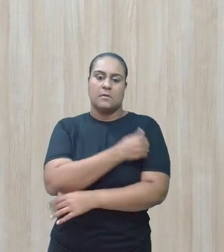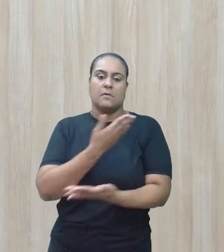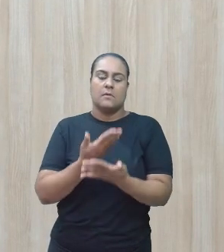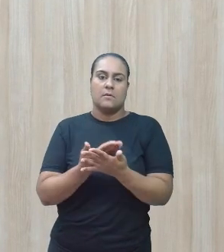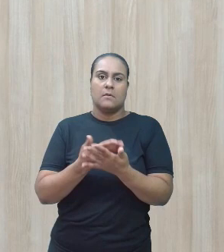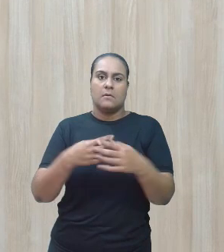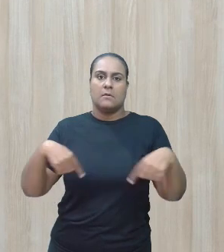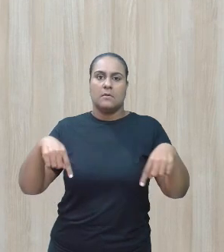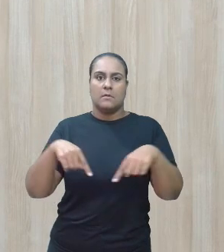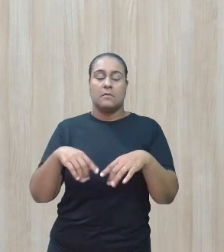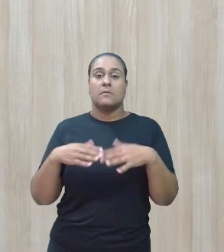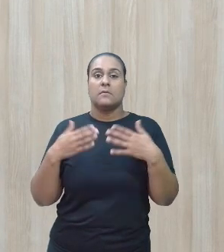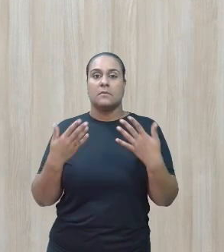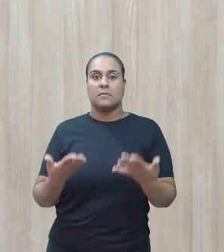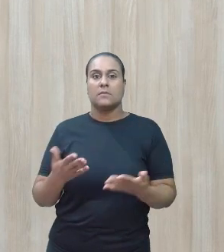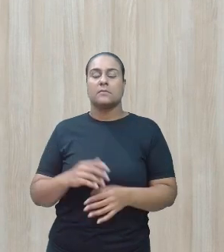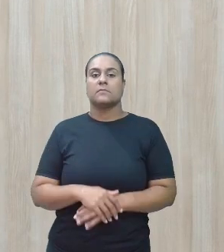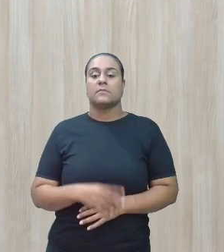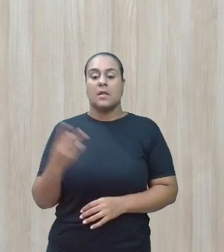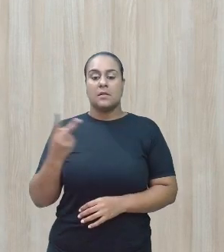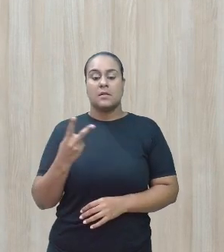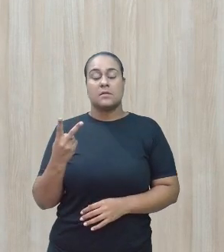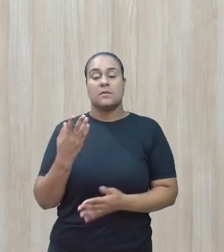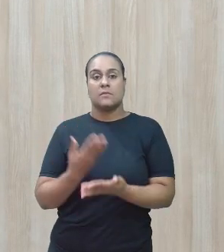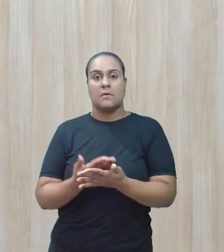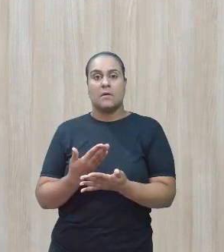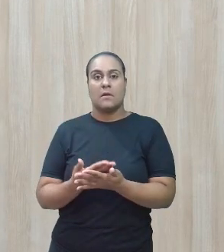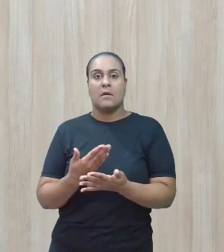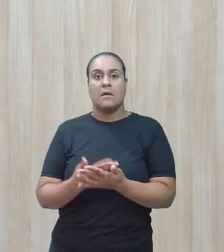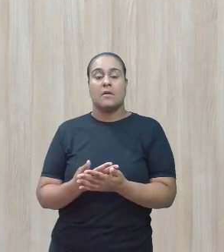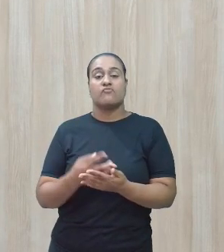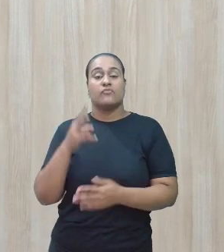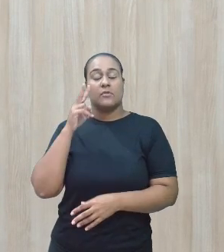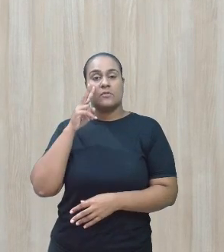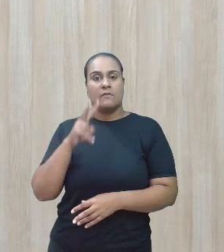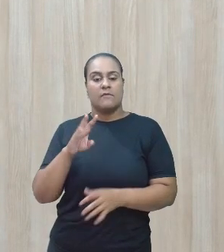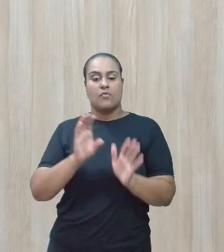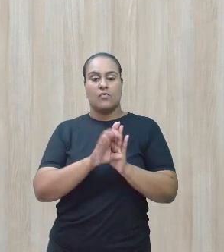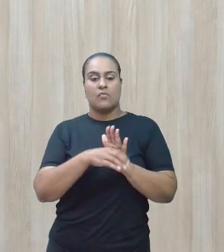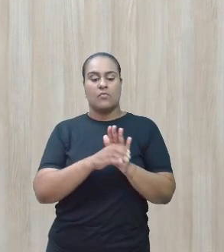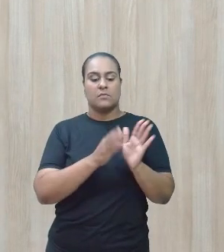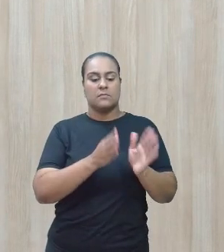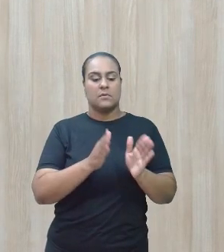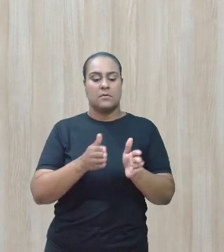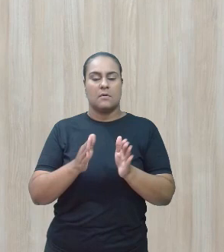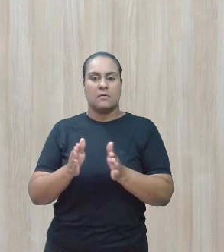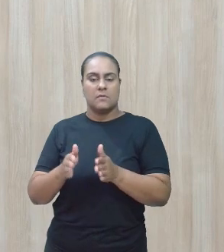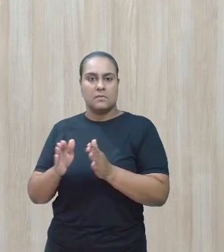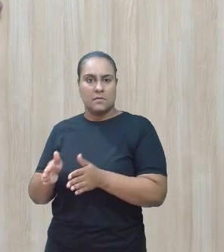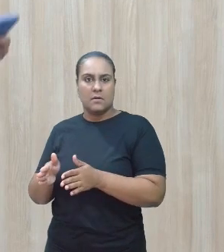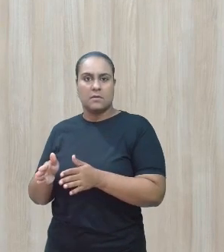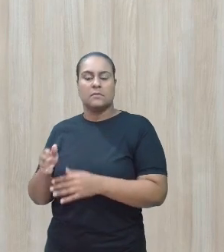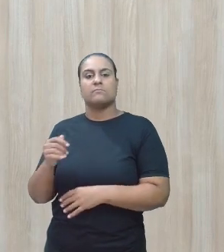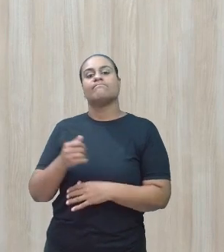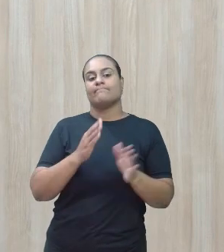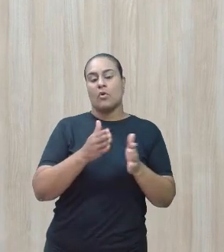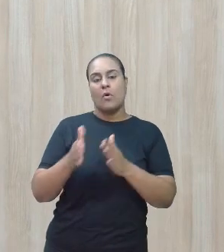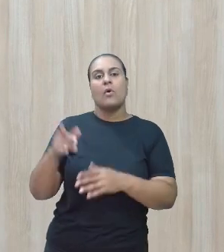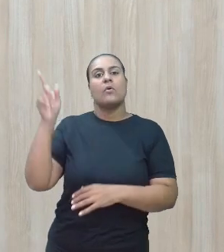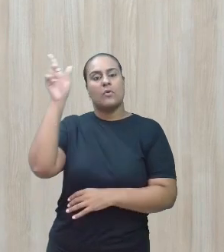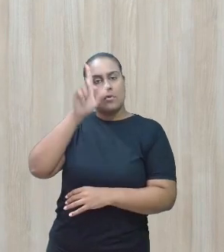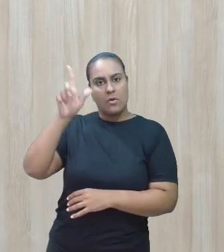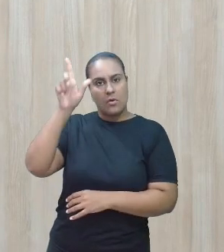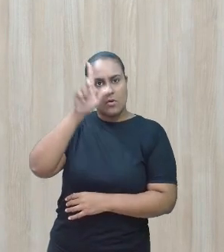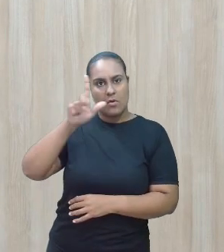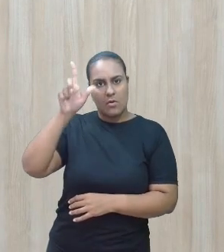tá certo? Então, nessas duas aulas, a gente trabalhou o conceito de sequência, trabalhando a ideia de ordem, trabalhando a ideia